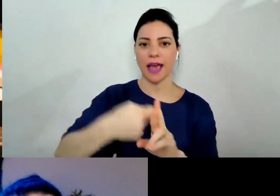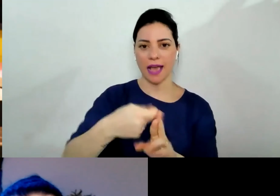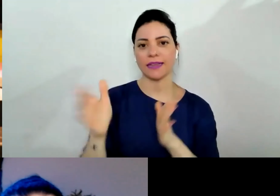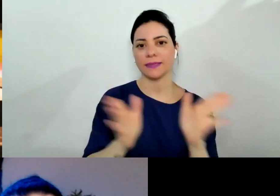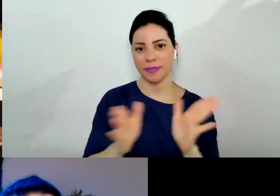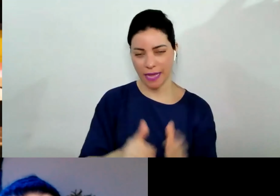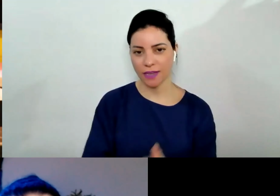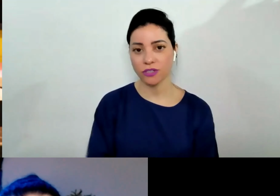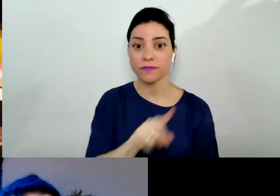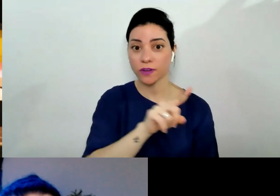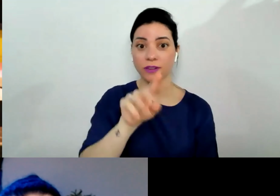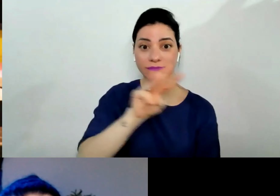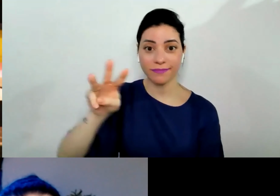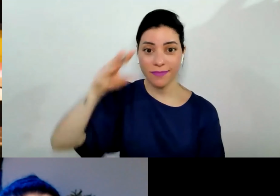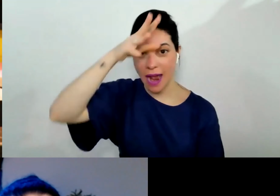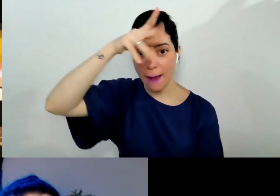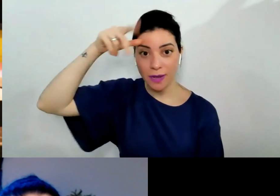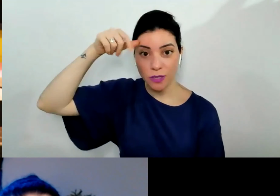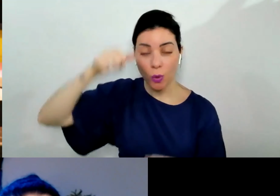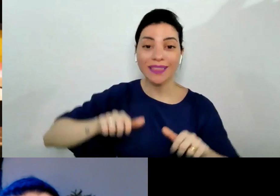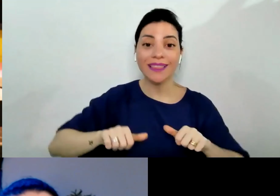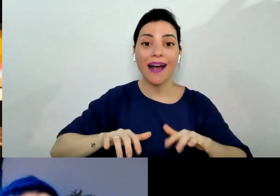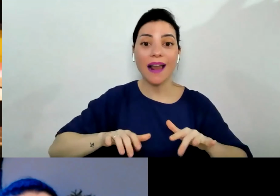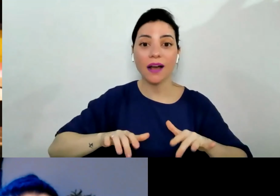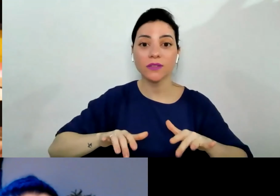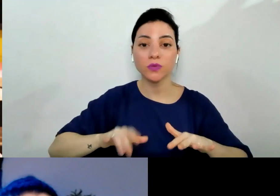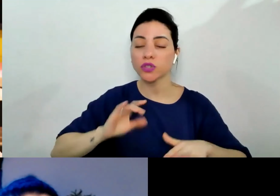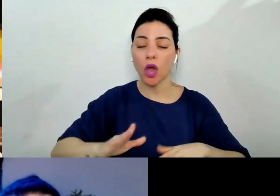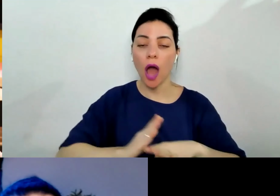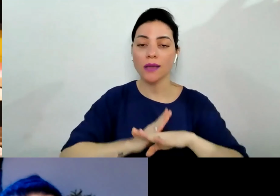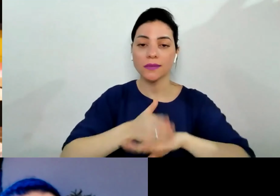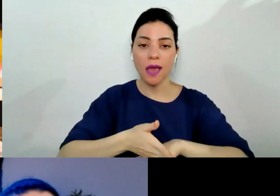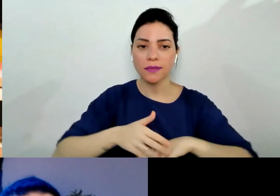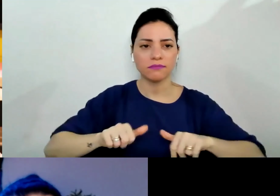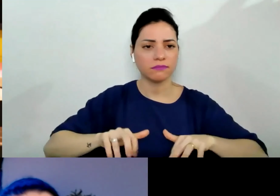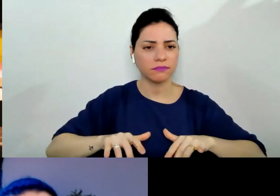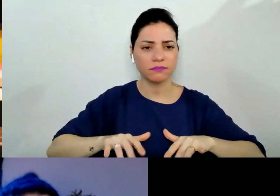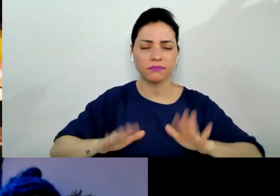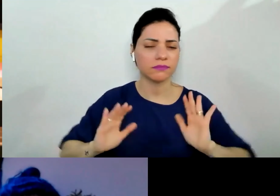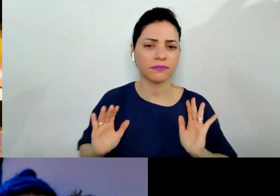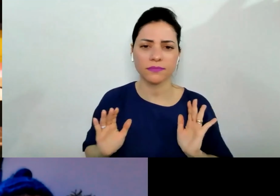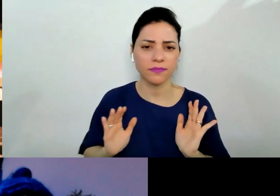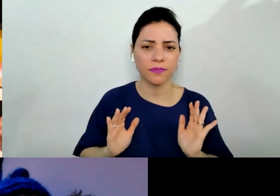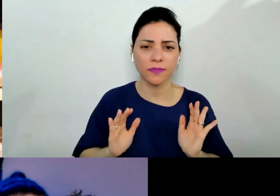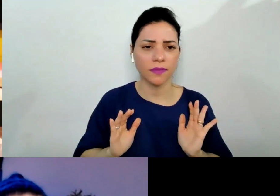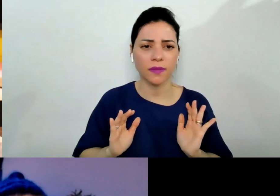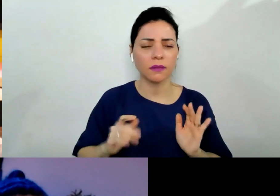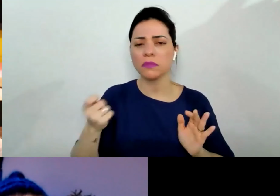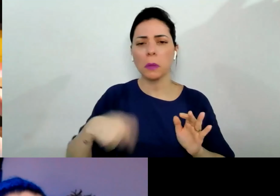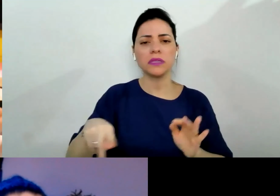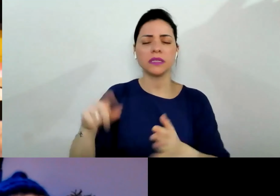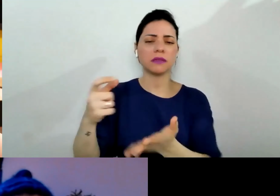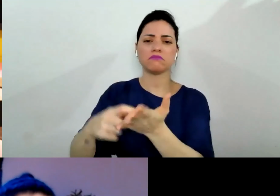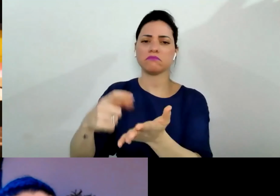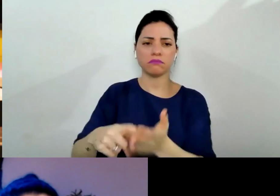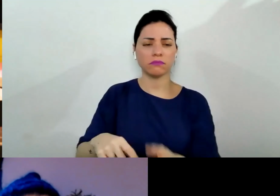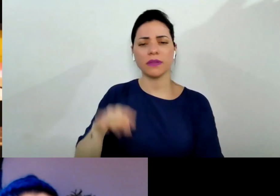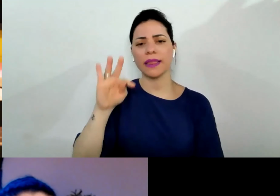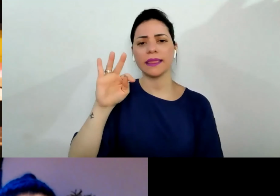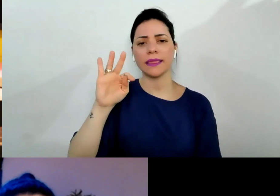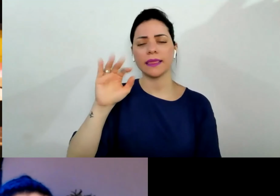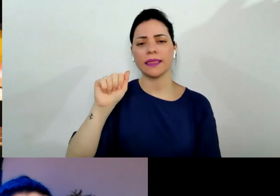naveguem no site da Amazon por teclado para vocês verem a tecla e nem abri tem leitor de telas vai pôr tebe tebe